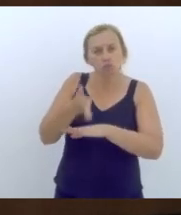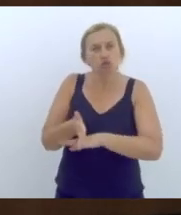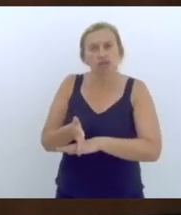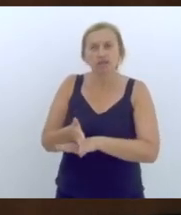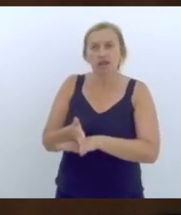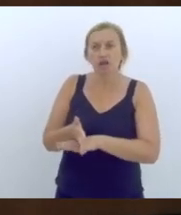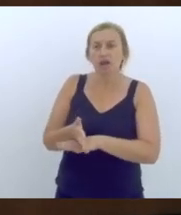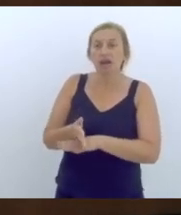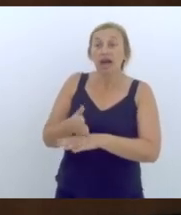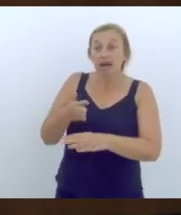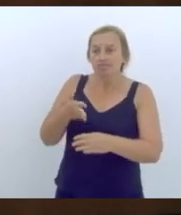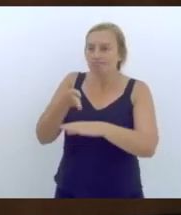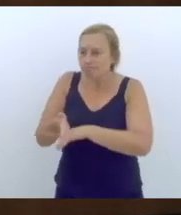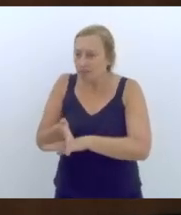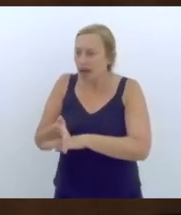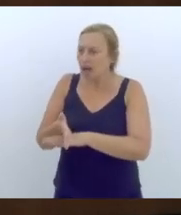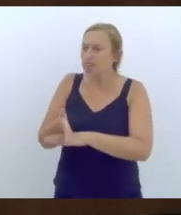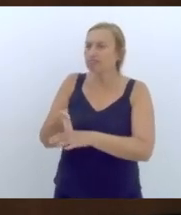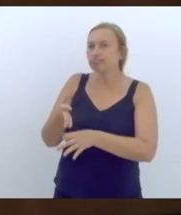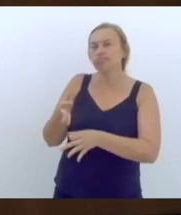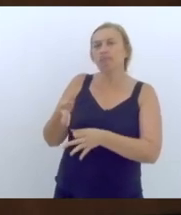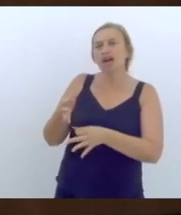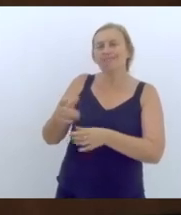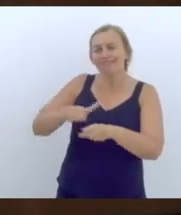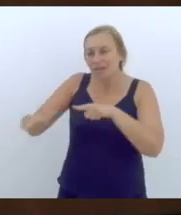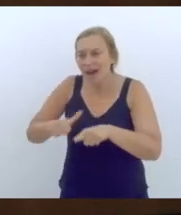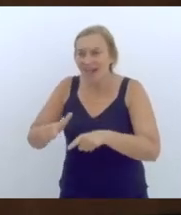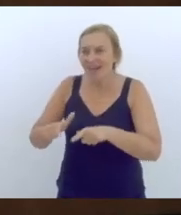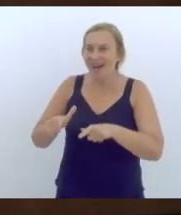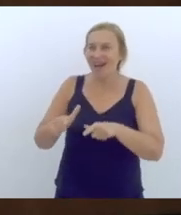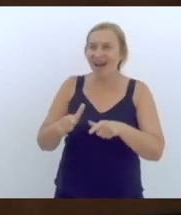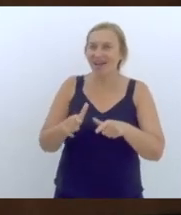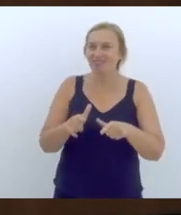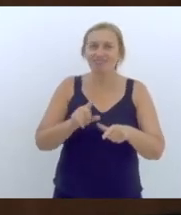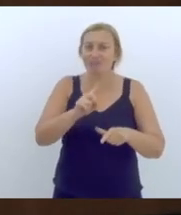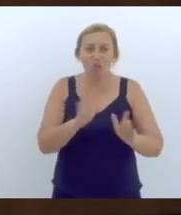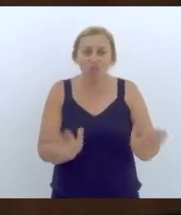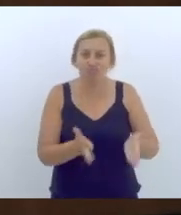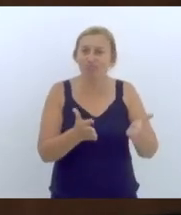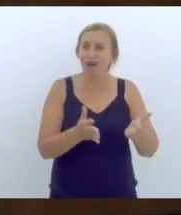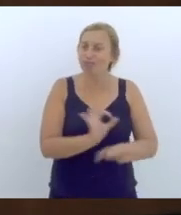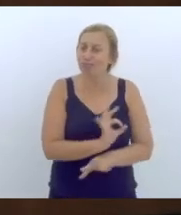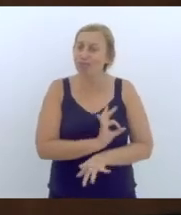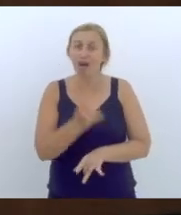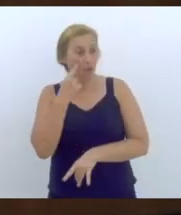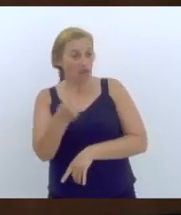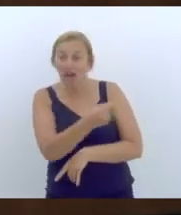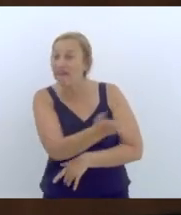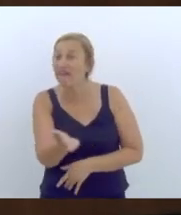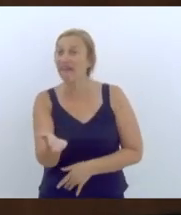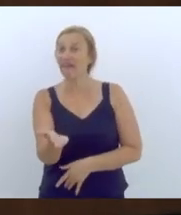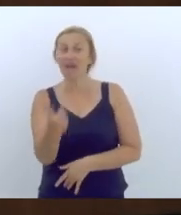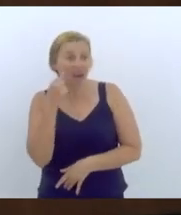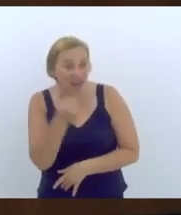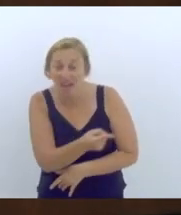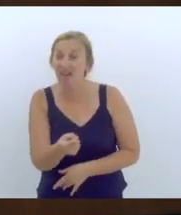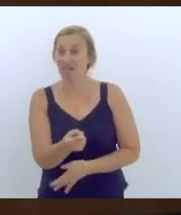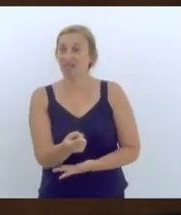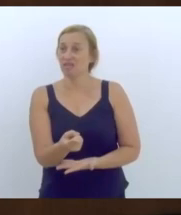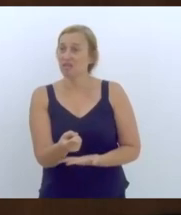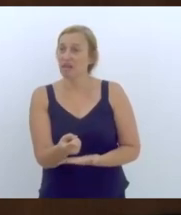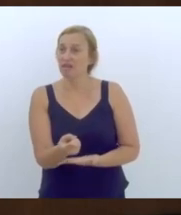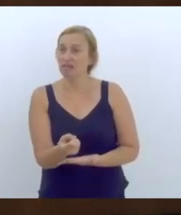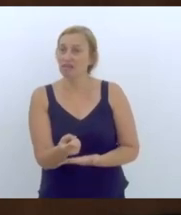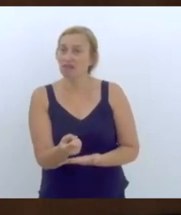dificultar que a polícia possa trabalhar, desestimulando os nossos policiais, é isso aí que nós vamos ver. É isso que nós estamos